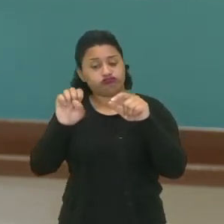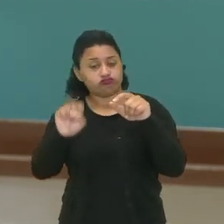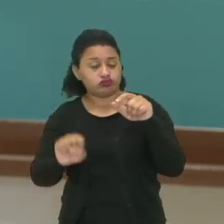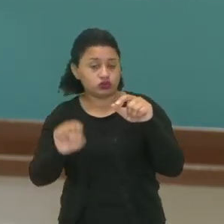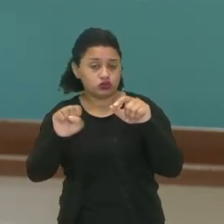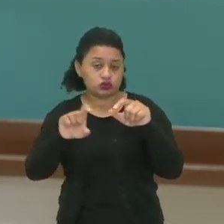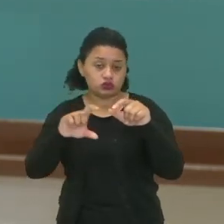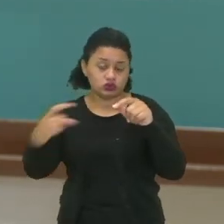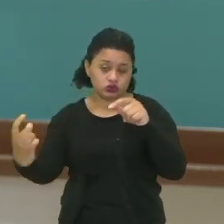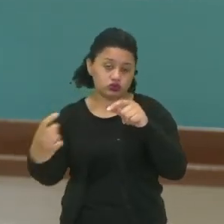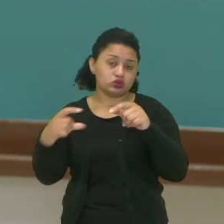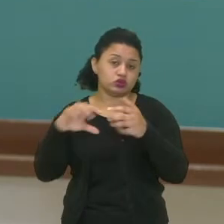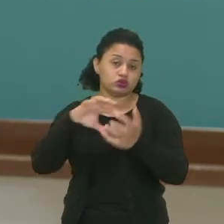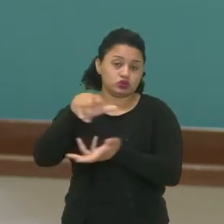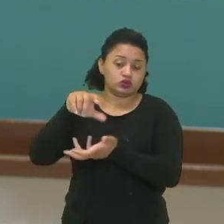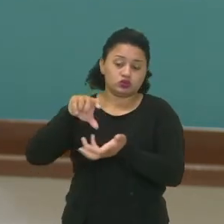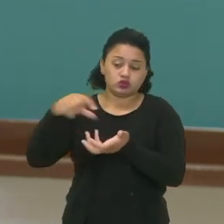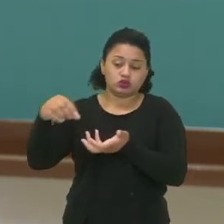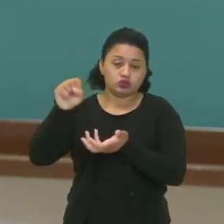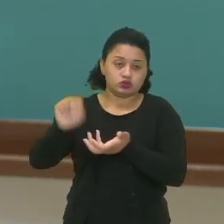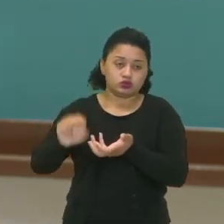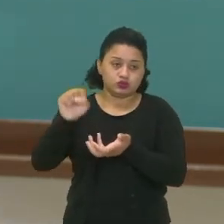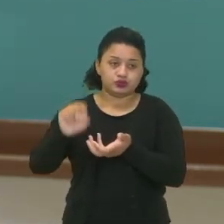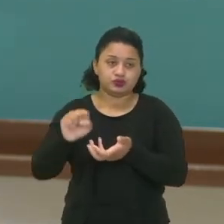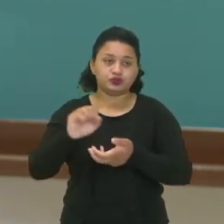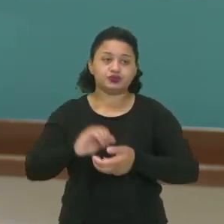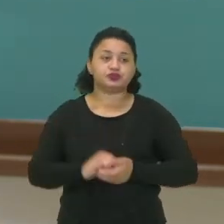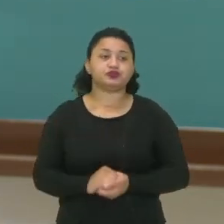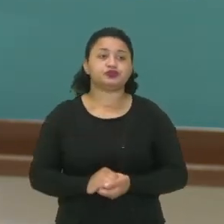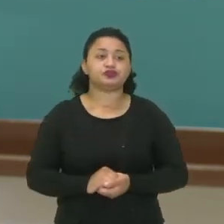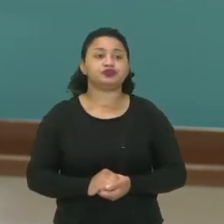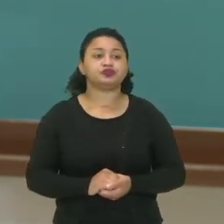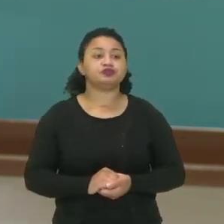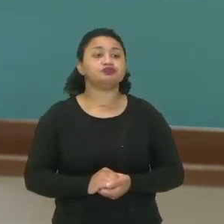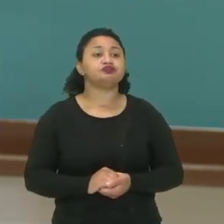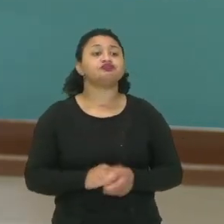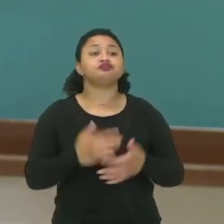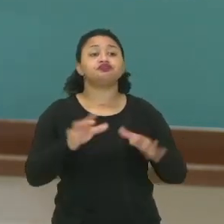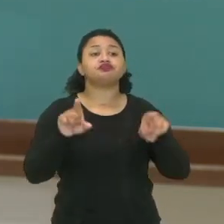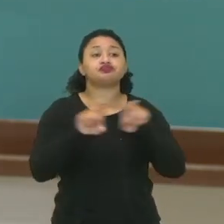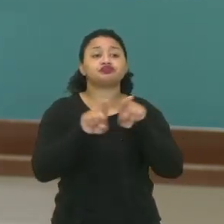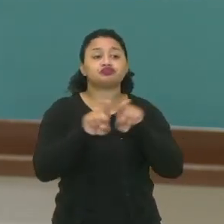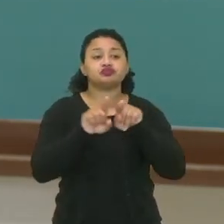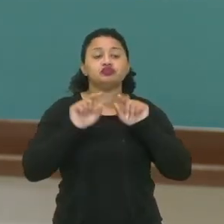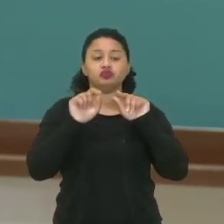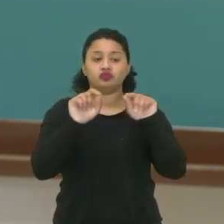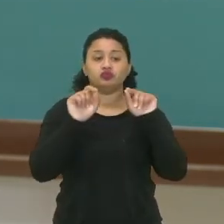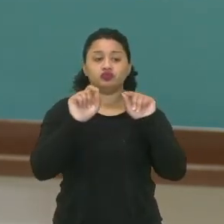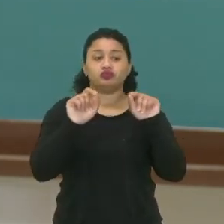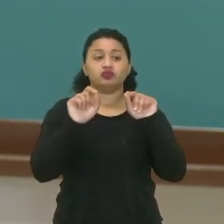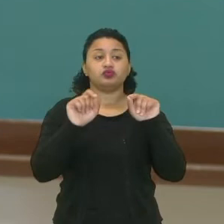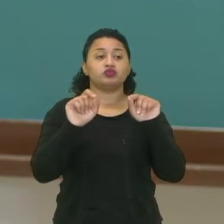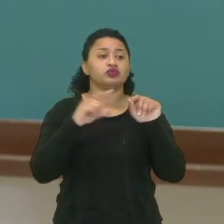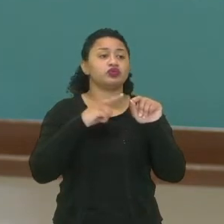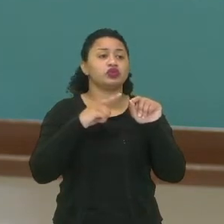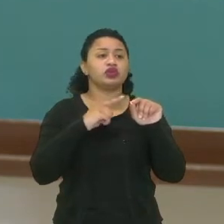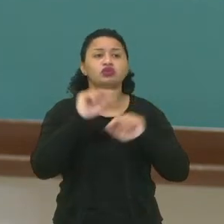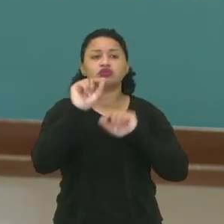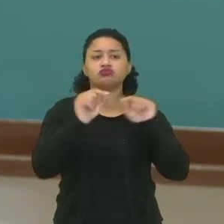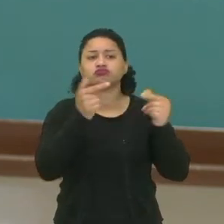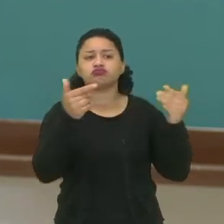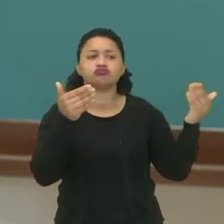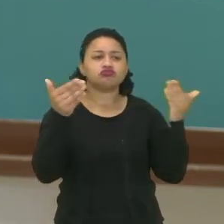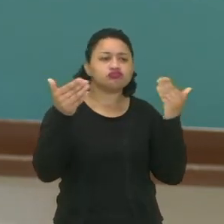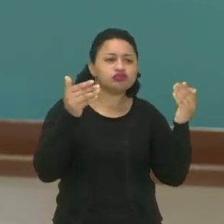no hemisfério sul, ok? Melhor dizendo aí. E também, o que mais que a gente pode comparar então,